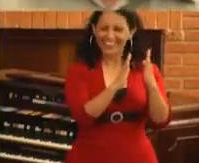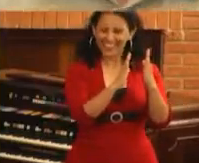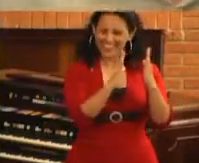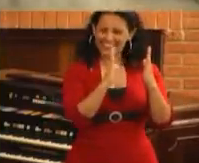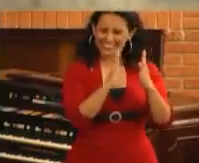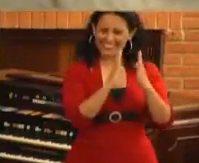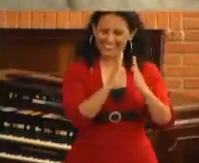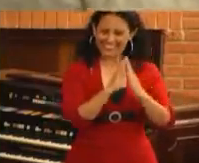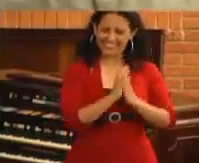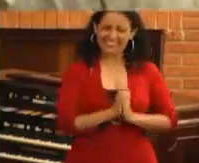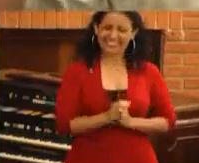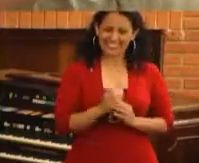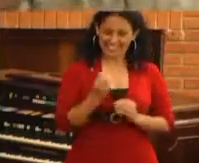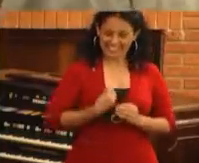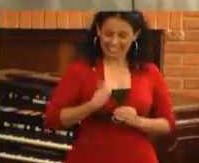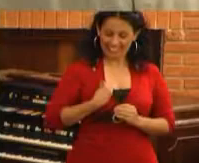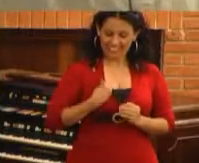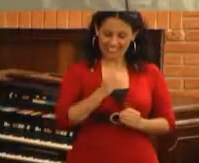Aí, a vida dele.